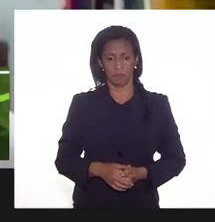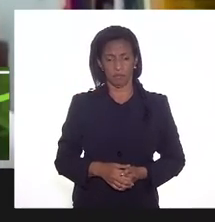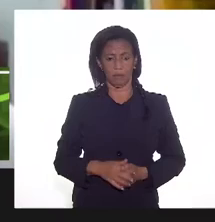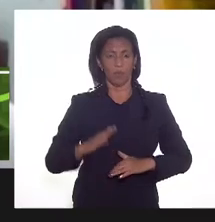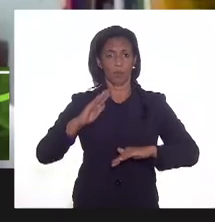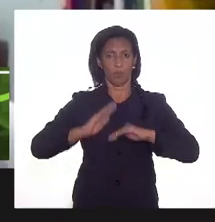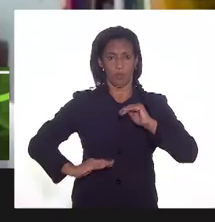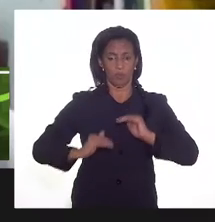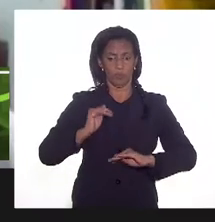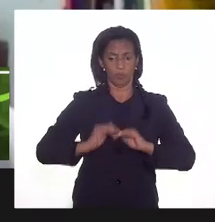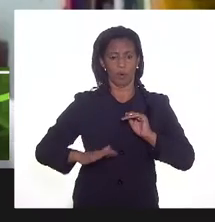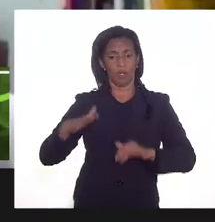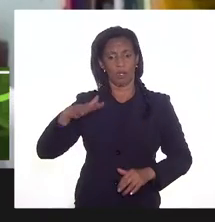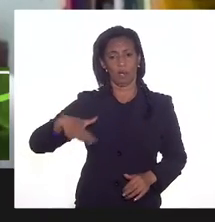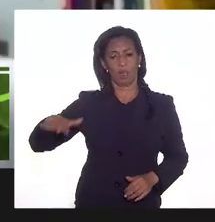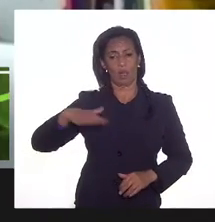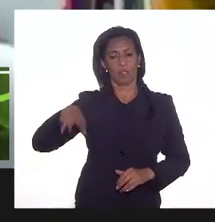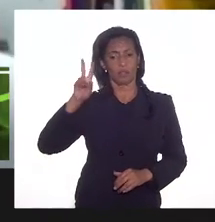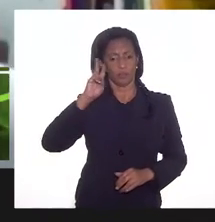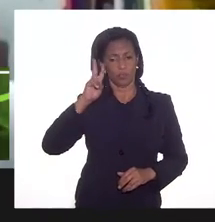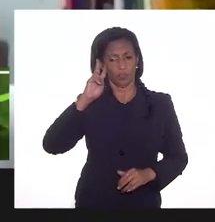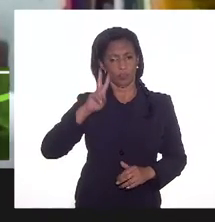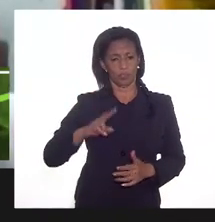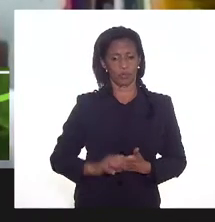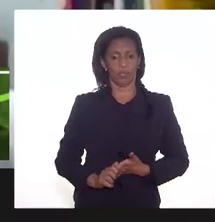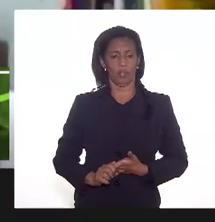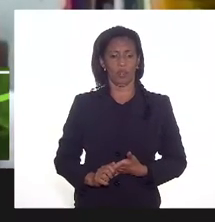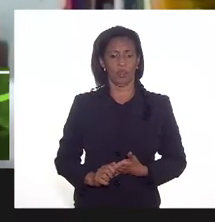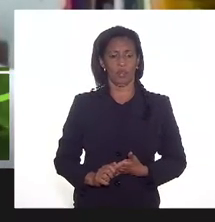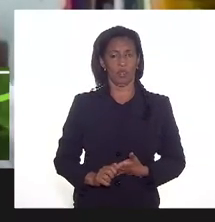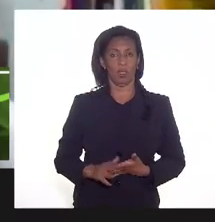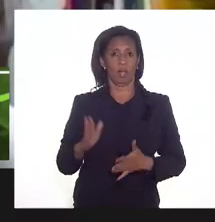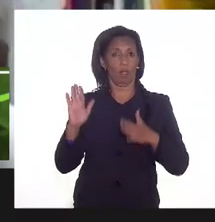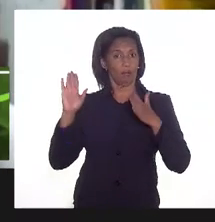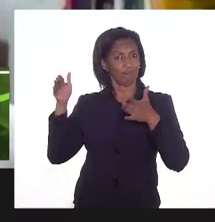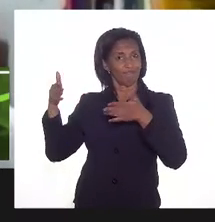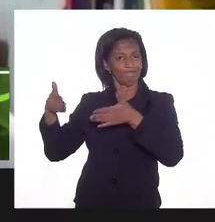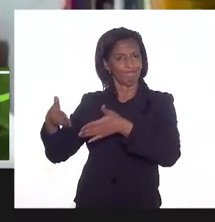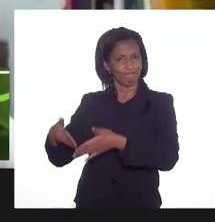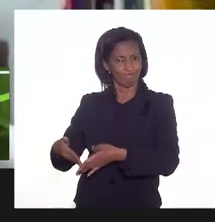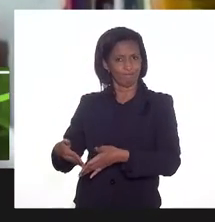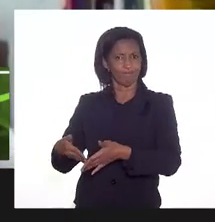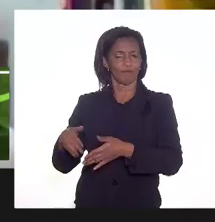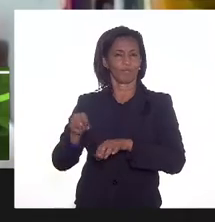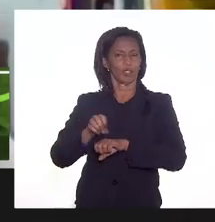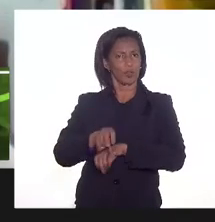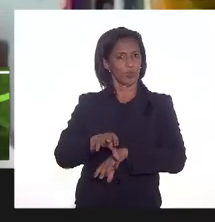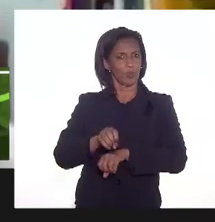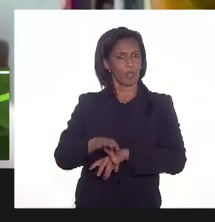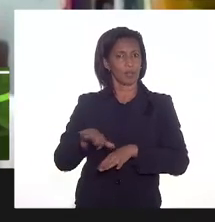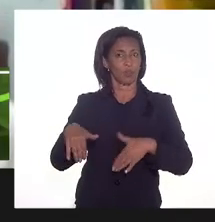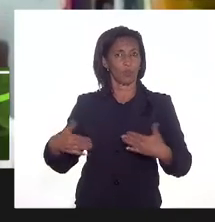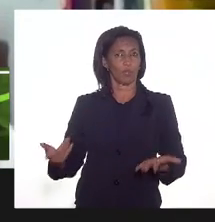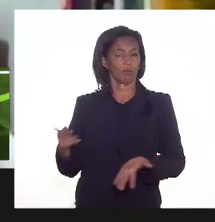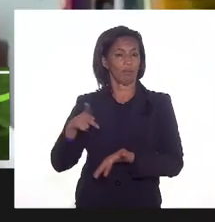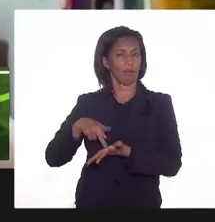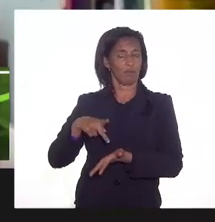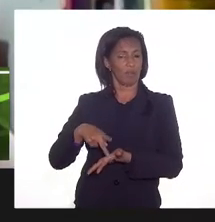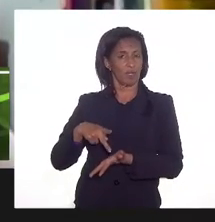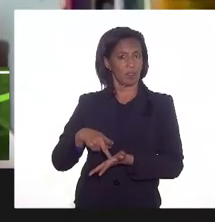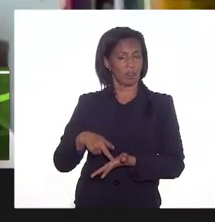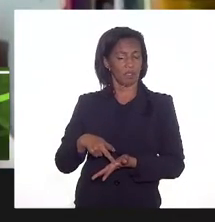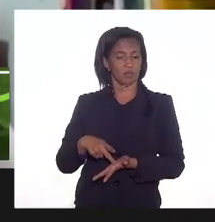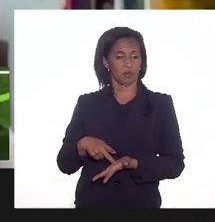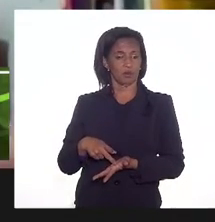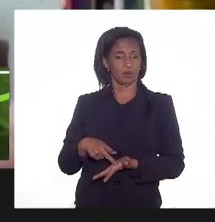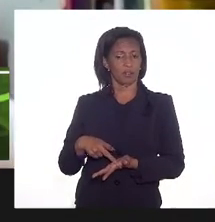profissional na área de história na área específica de educação quando ele na verdade é